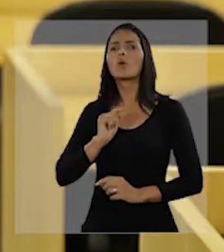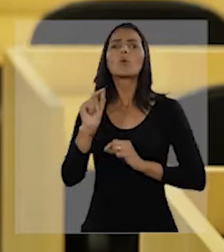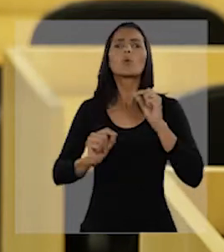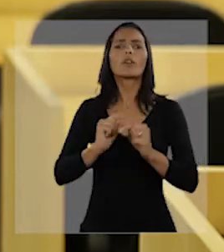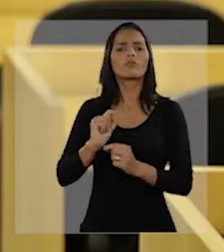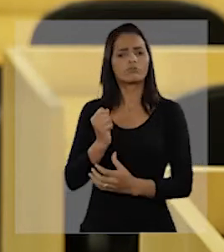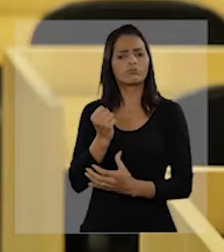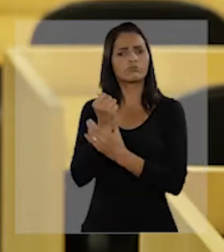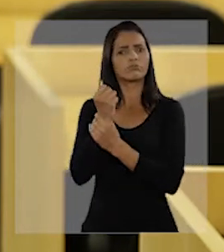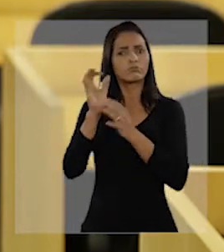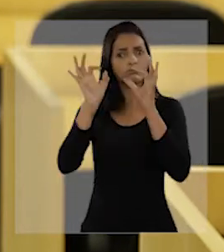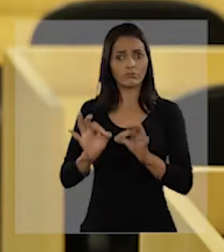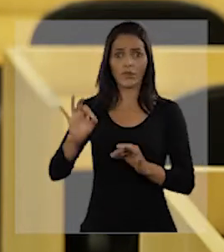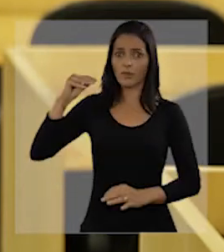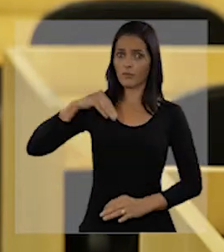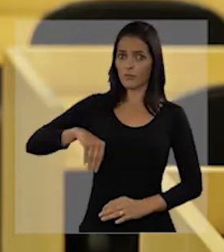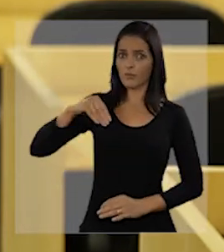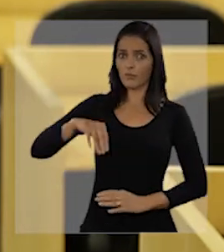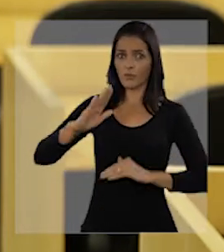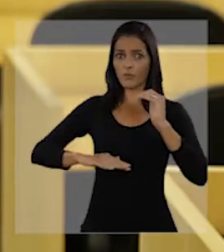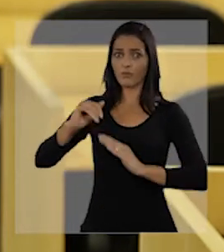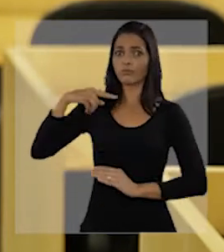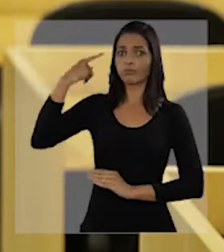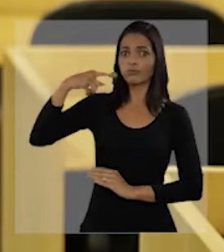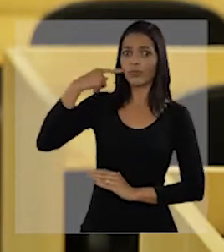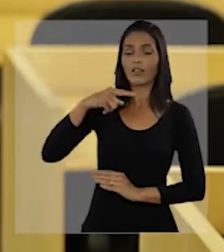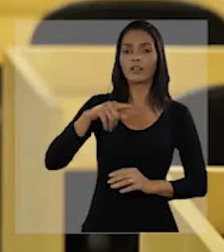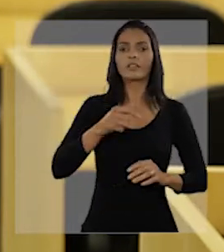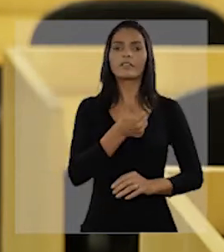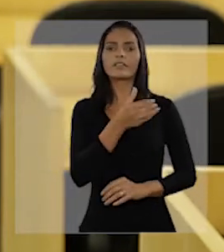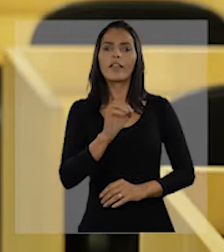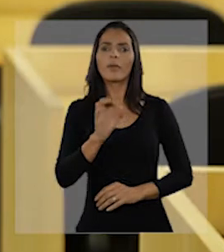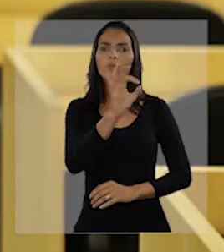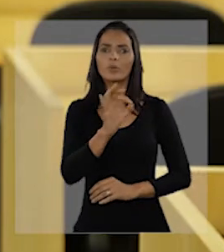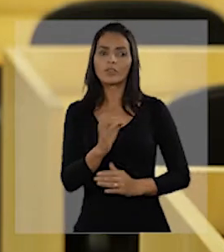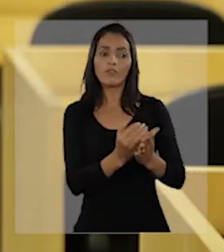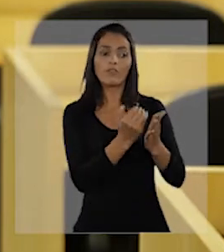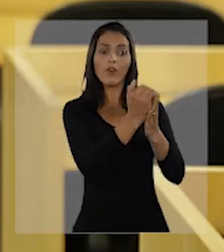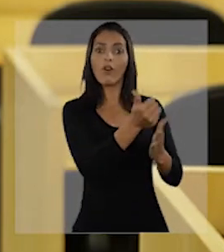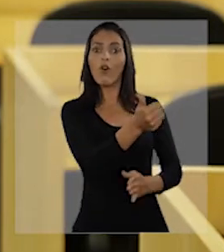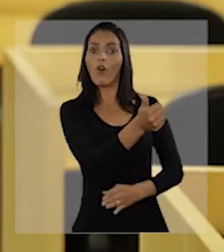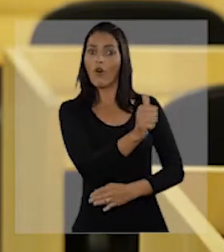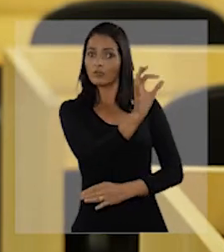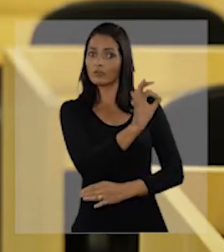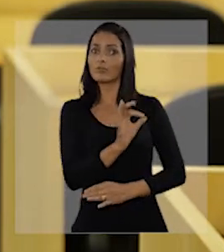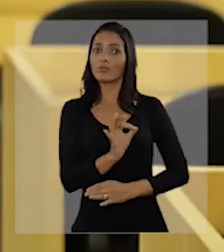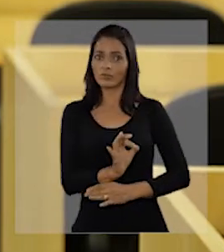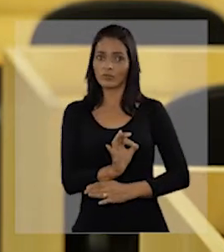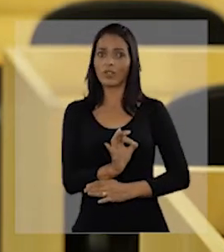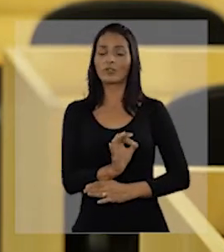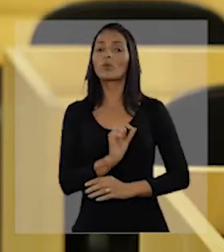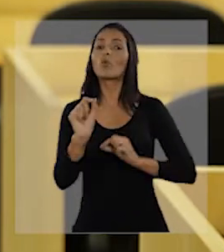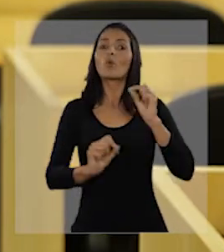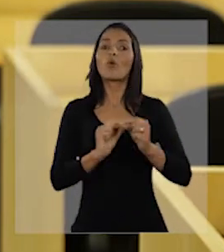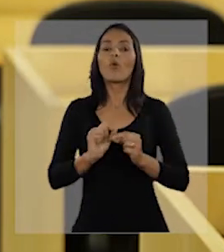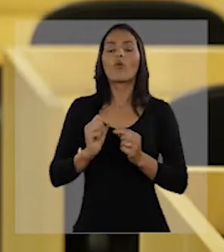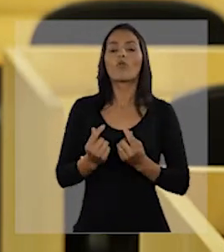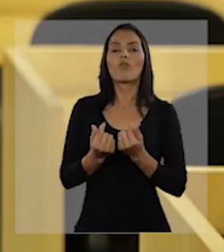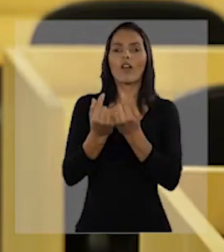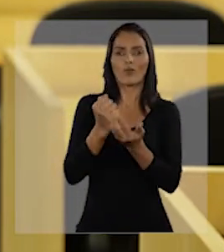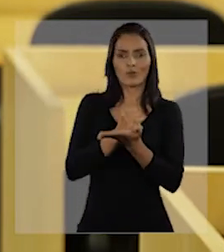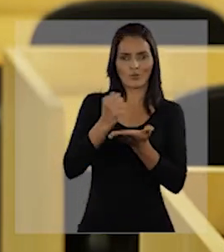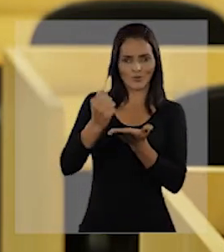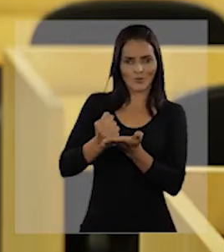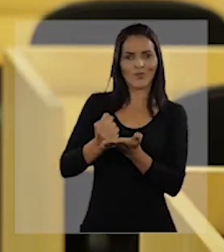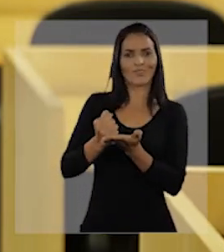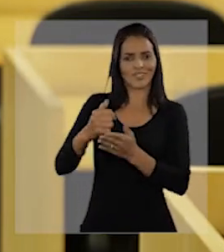resguardou a remuneração do profissional, majorando os honorários sucumbenciais de 10% para 11%